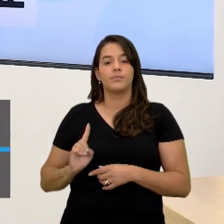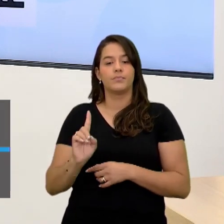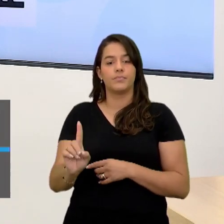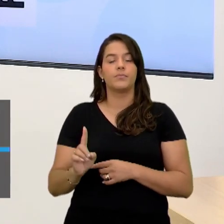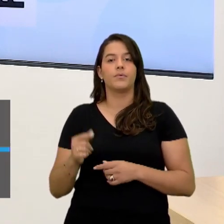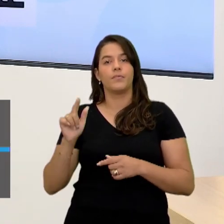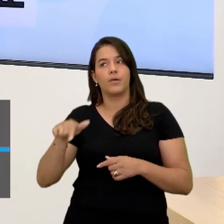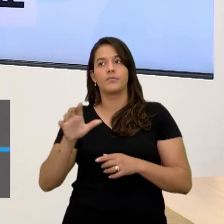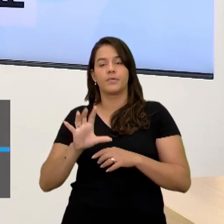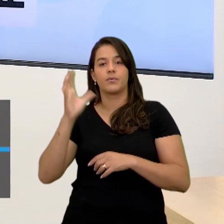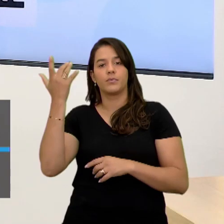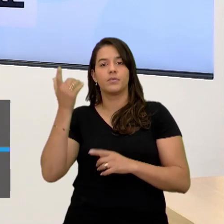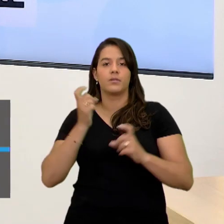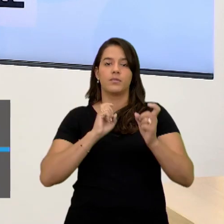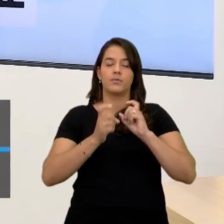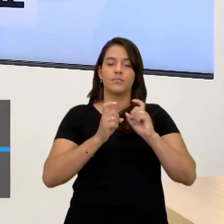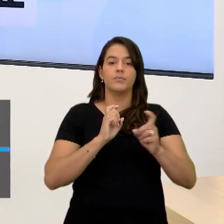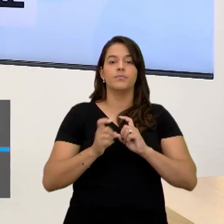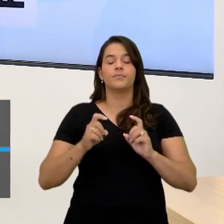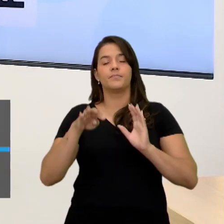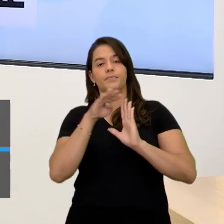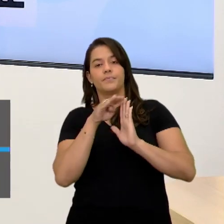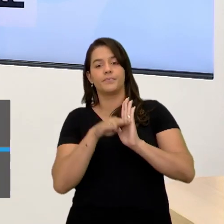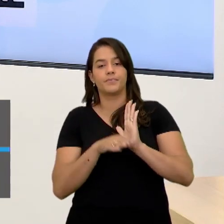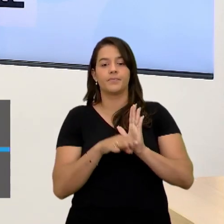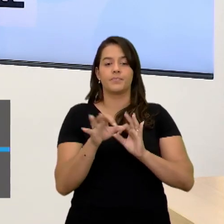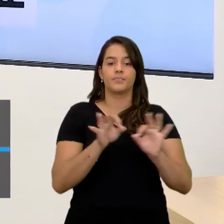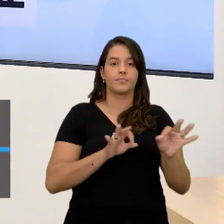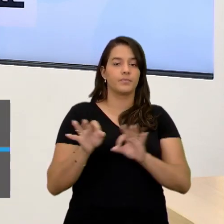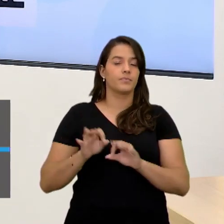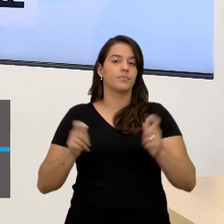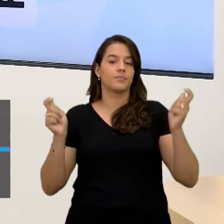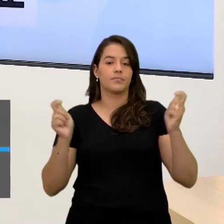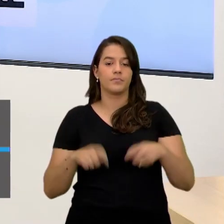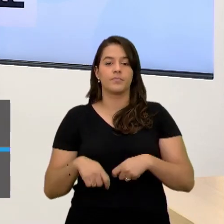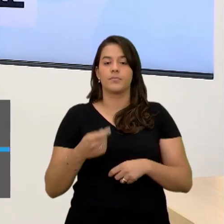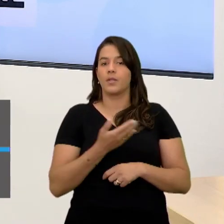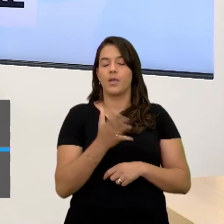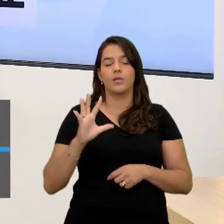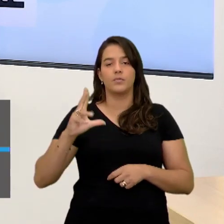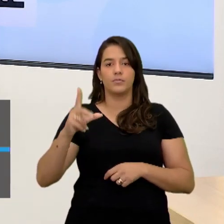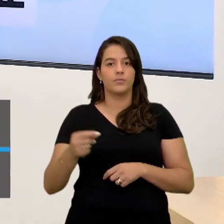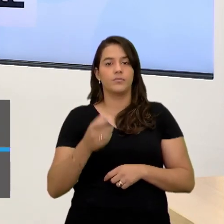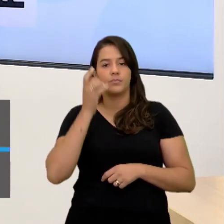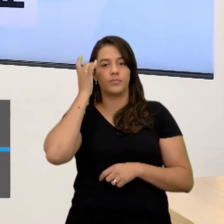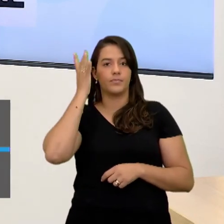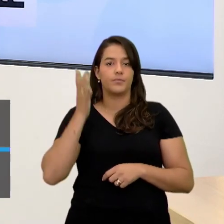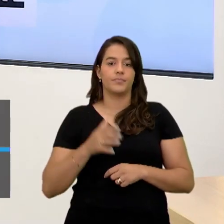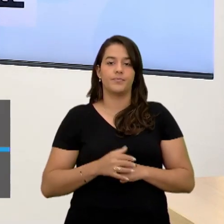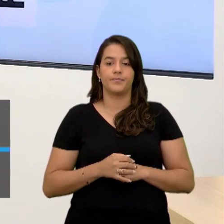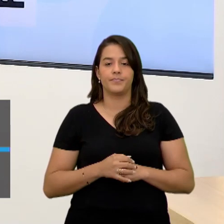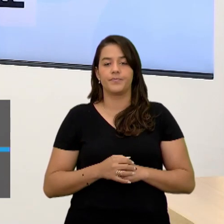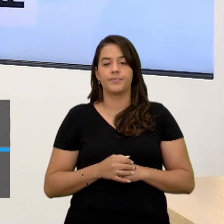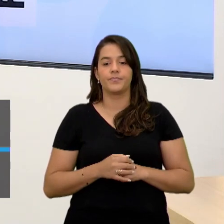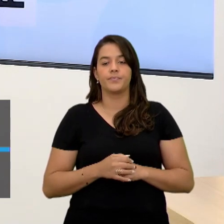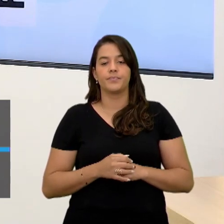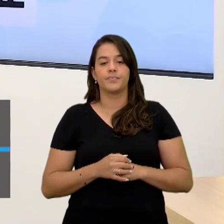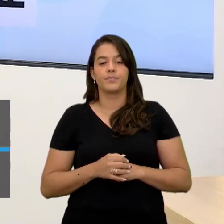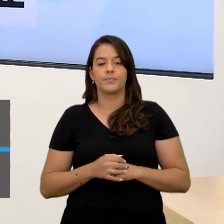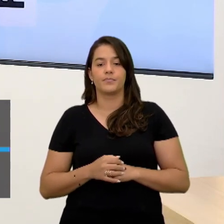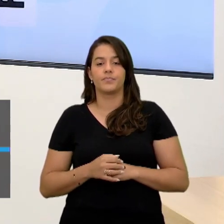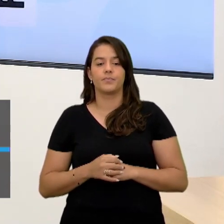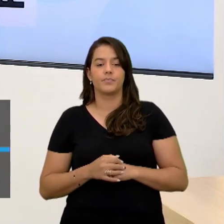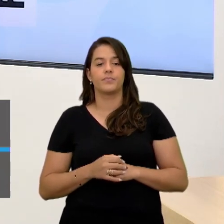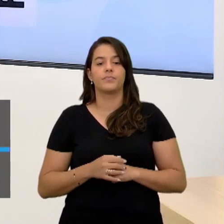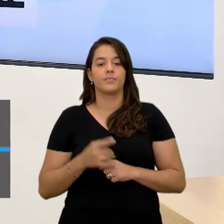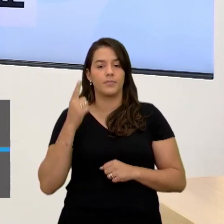aconteceu na reunião, fazer ata, organizar direitinho. Então, é tudo muito intuitivo, tá bom? Certo? Eu acho que esse aqui faz parte do pacote Office ou do Google,